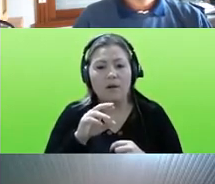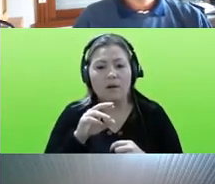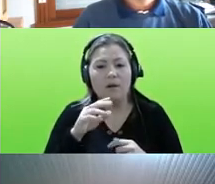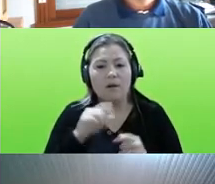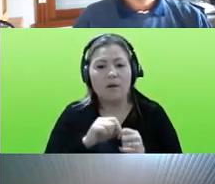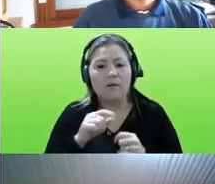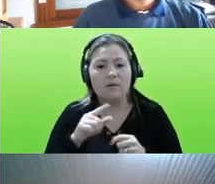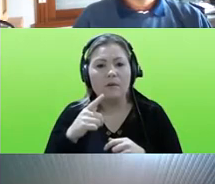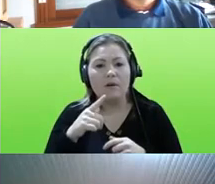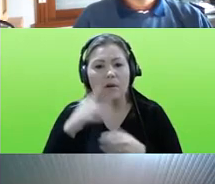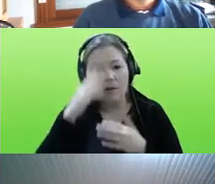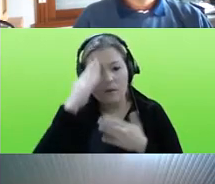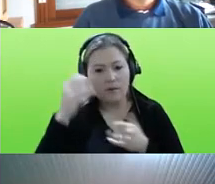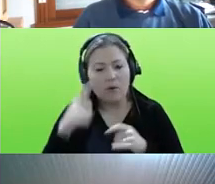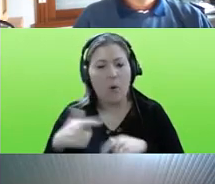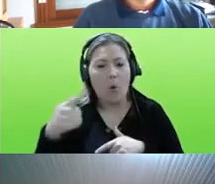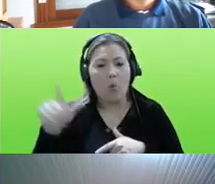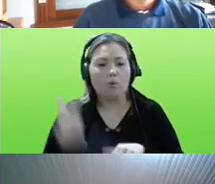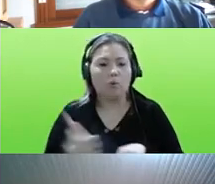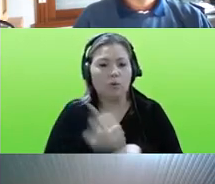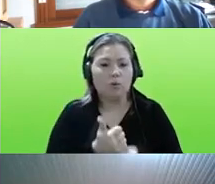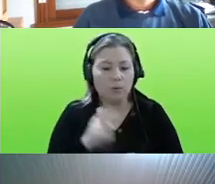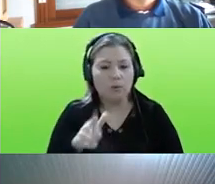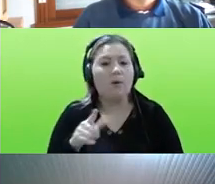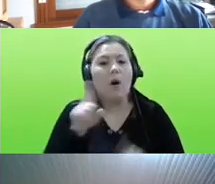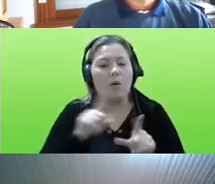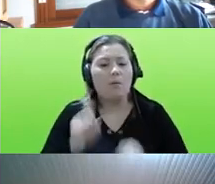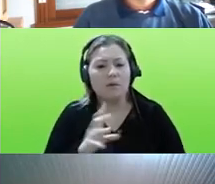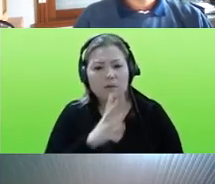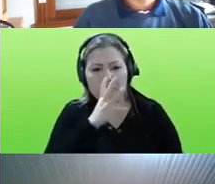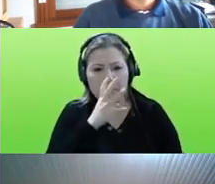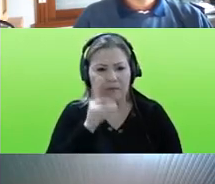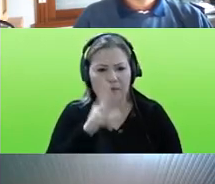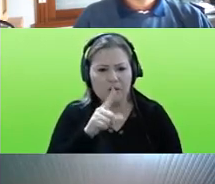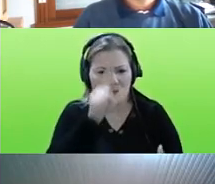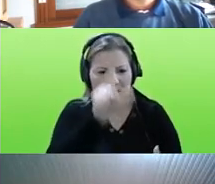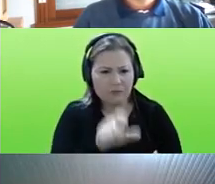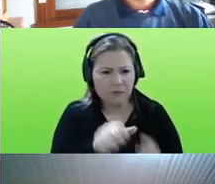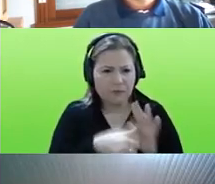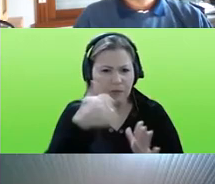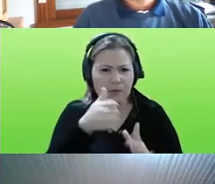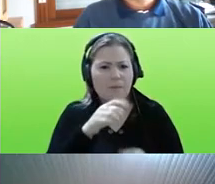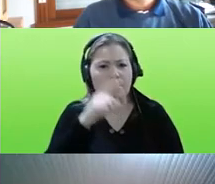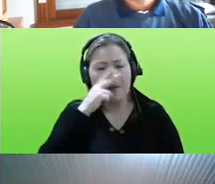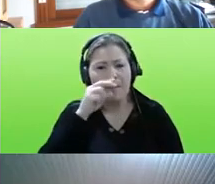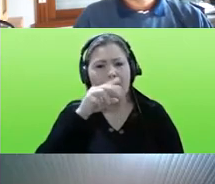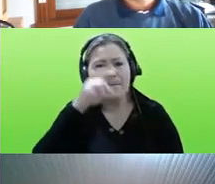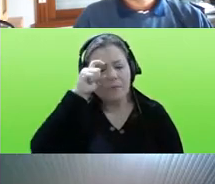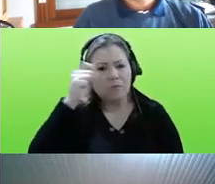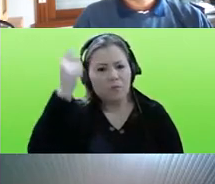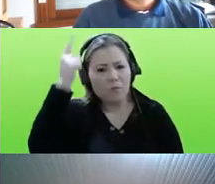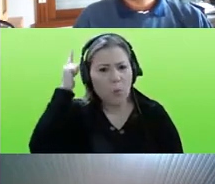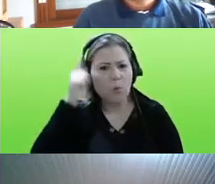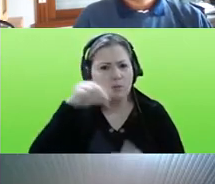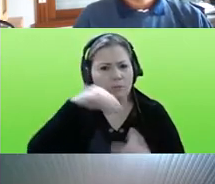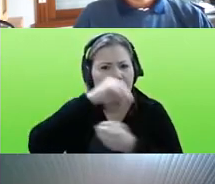antecessor Jürgen Habermas. Agora, alguém pode se surpreender de ver John Rawls e Michel Foucault no meio dessas pessoas,